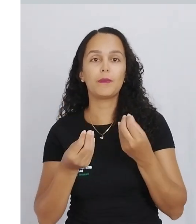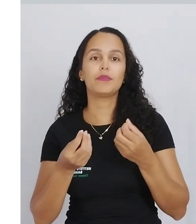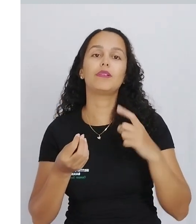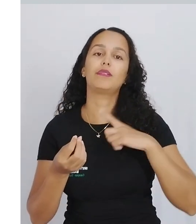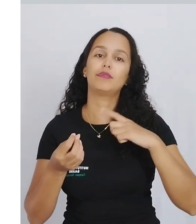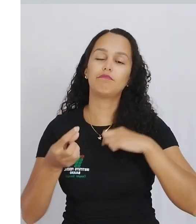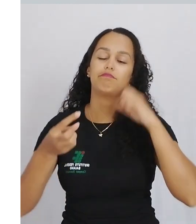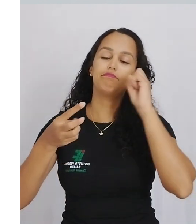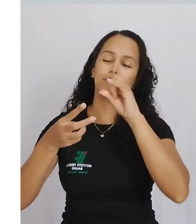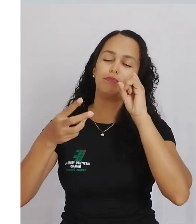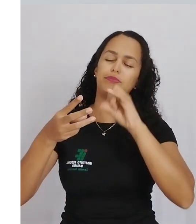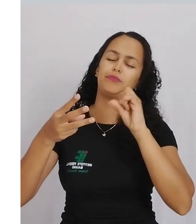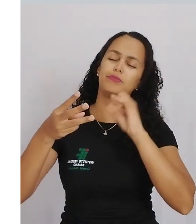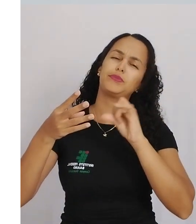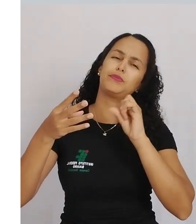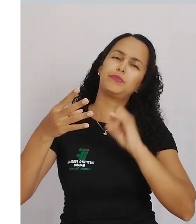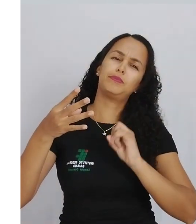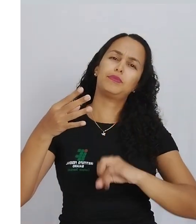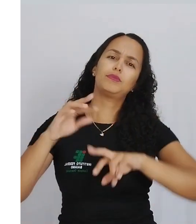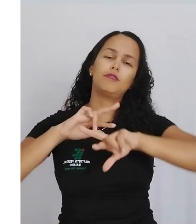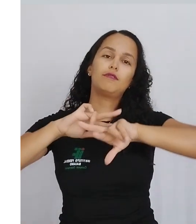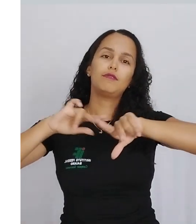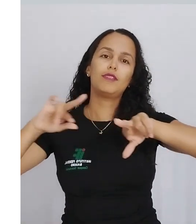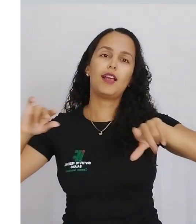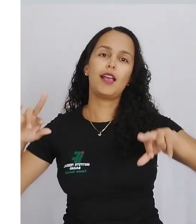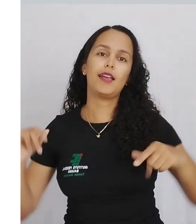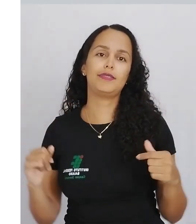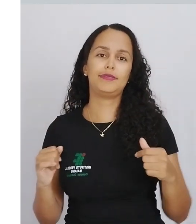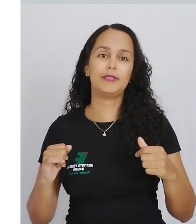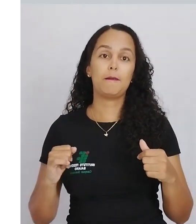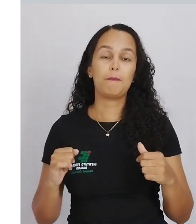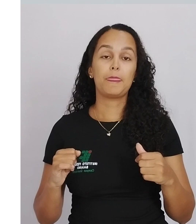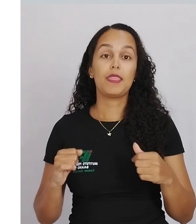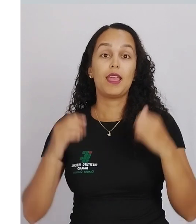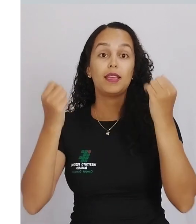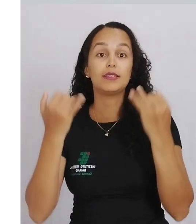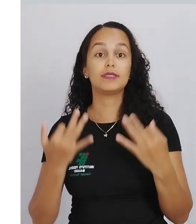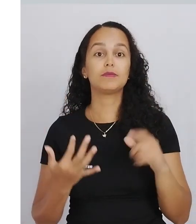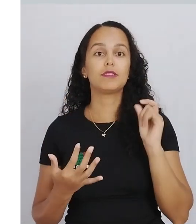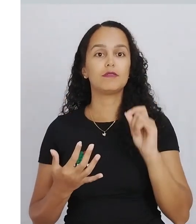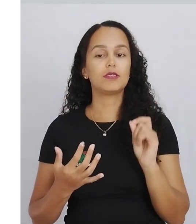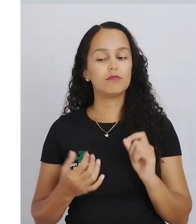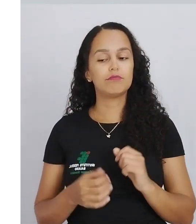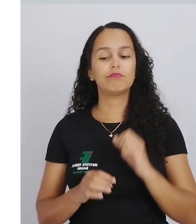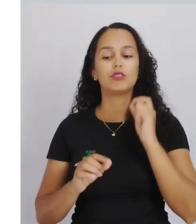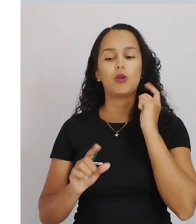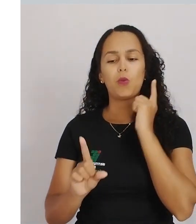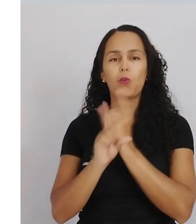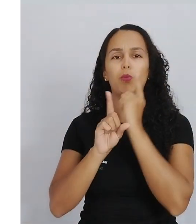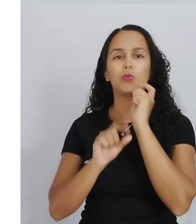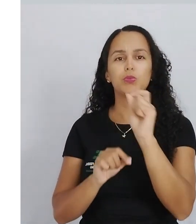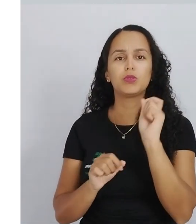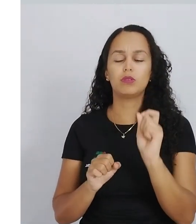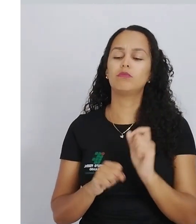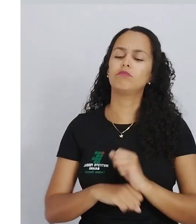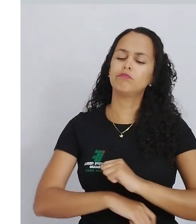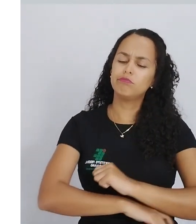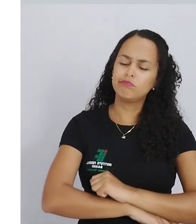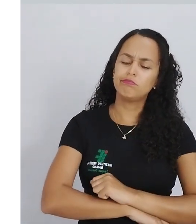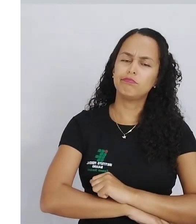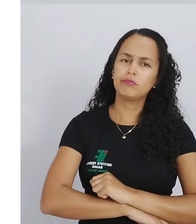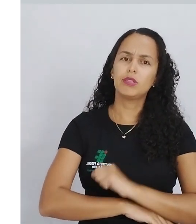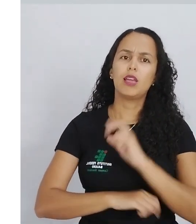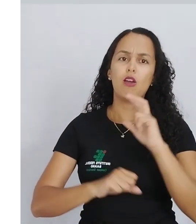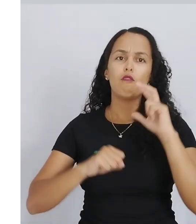isso? E vieram as hipóteses, né? As hipóteses diziam o quê? Diziam, opa, esse é um vírus,